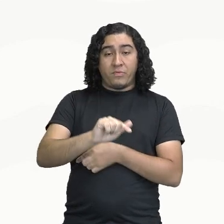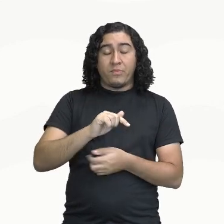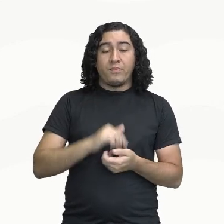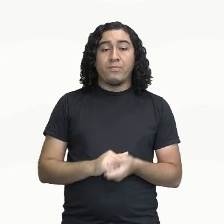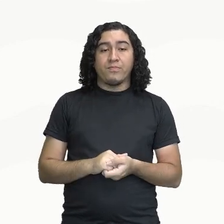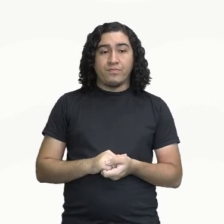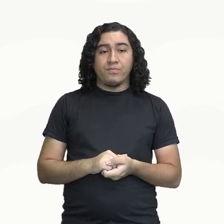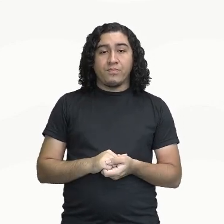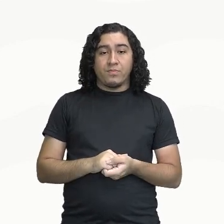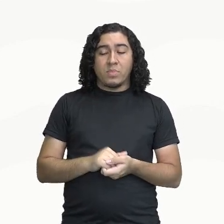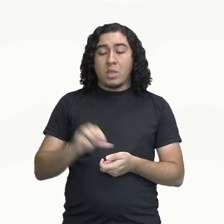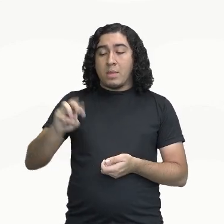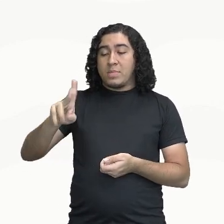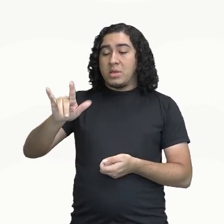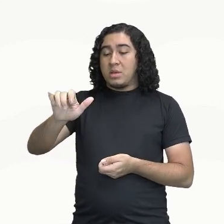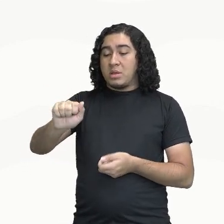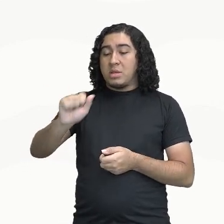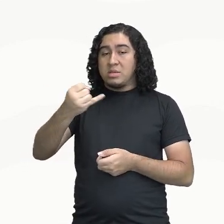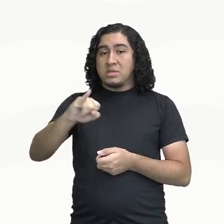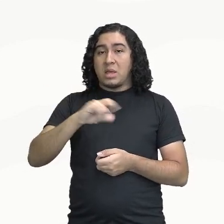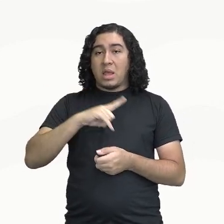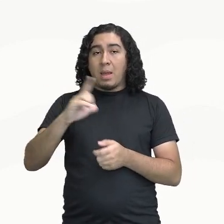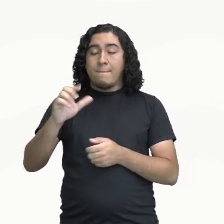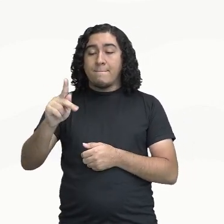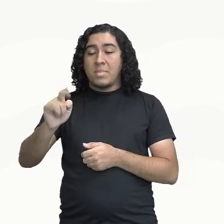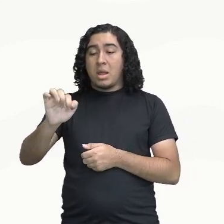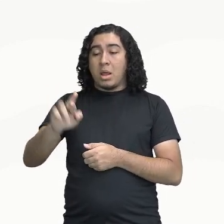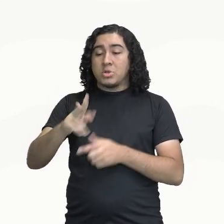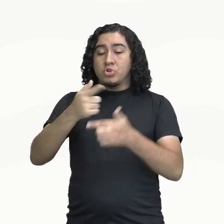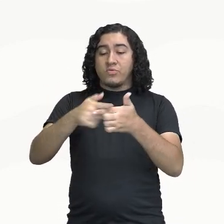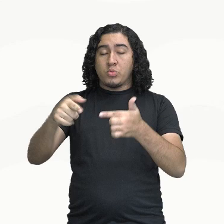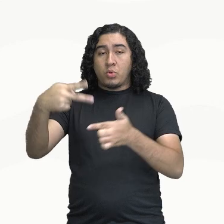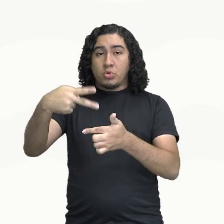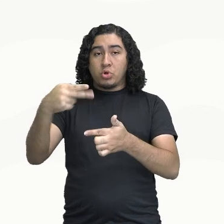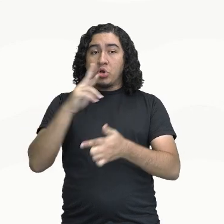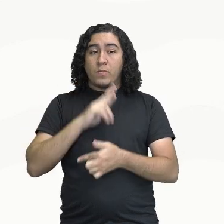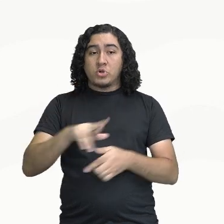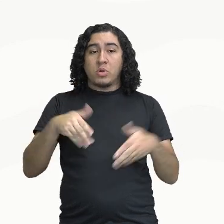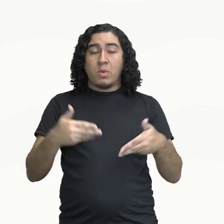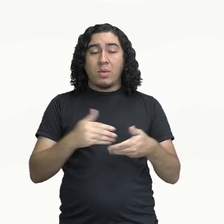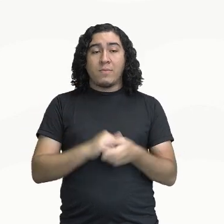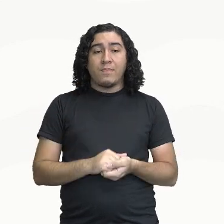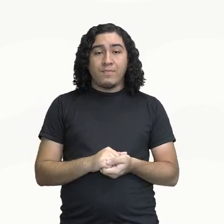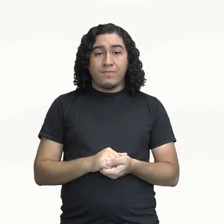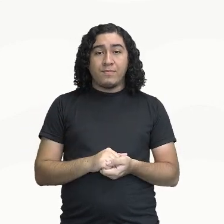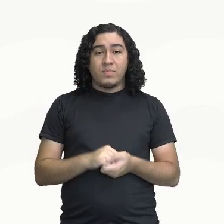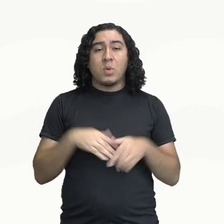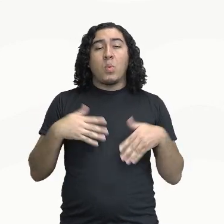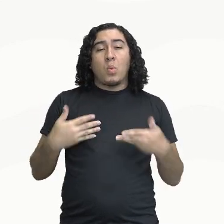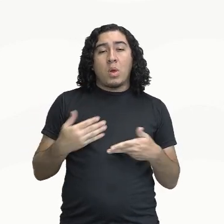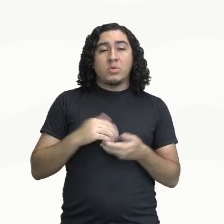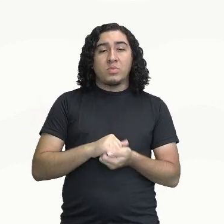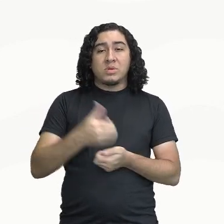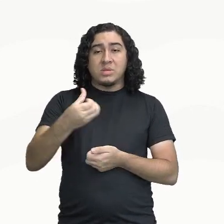que a mediana, como é par, você vai dividir isso por 2. E o resultado, quanto que está lá?